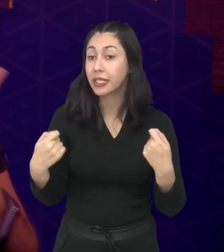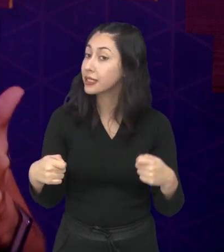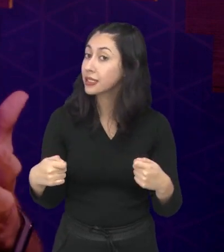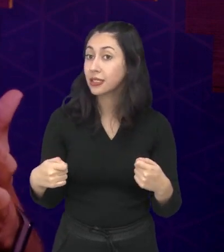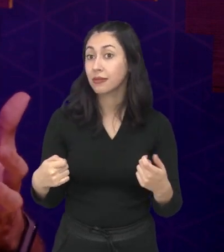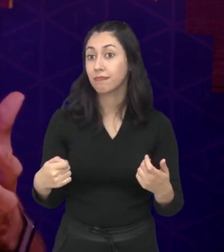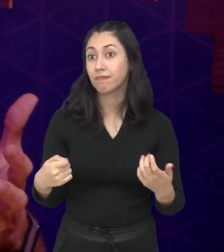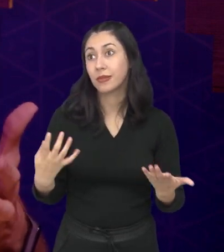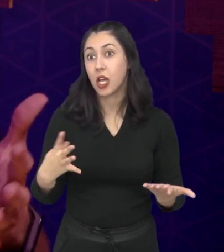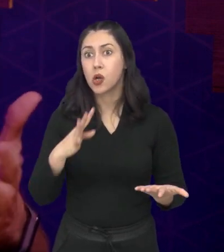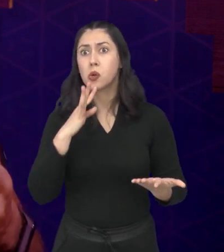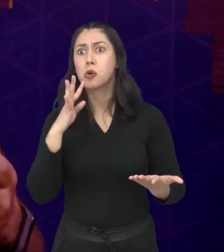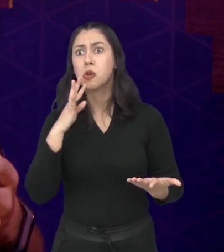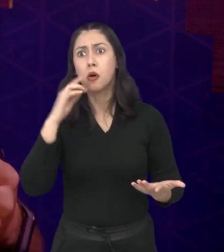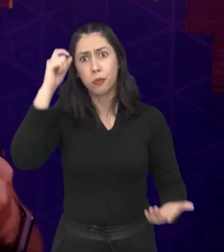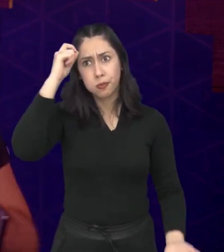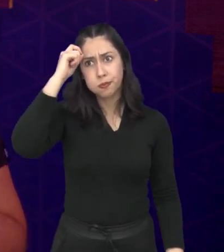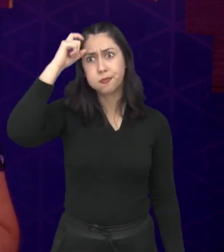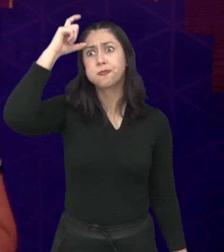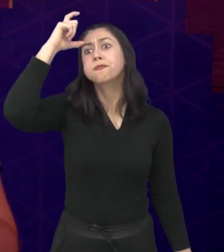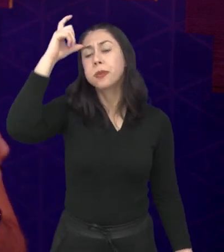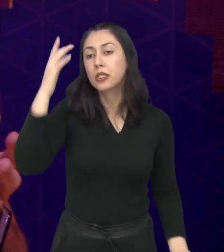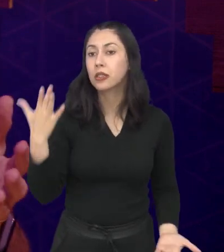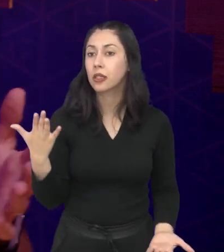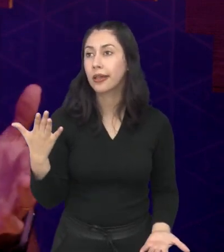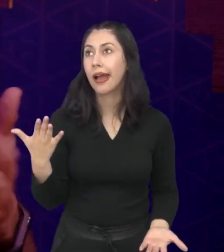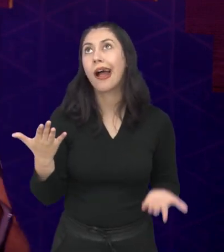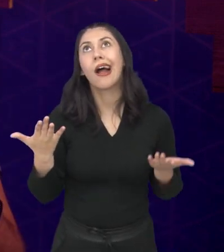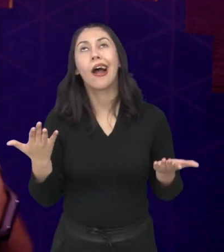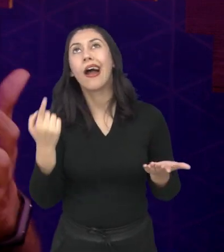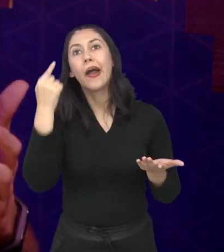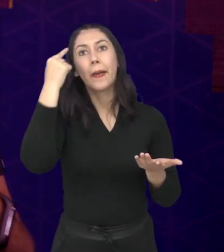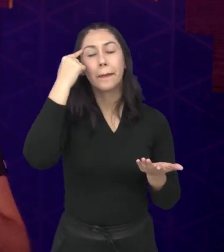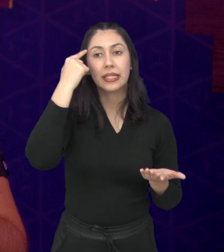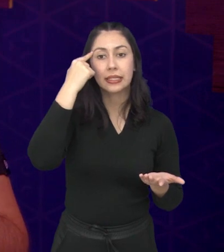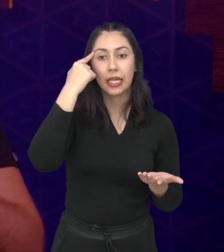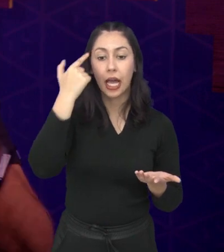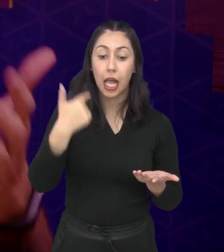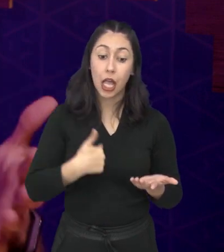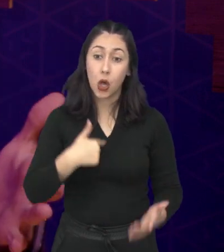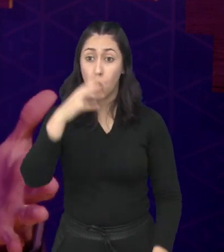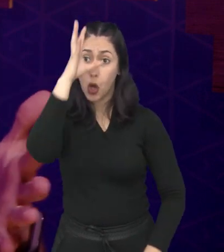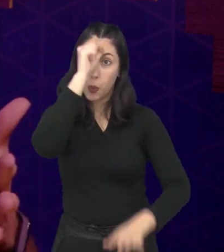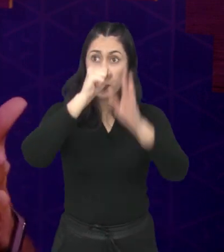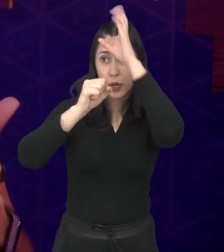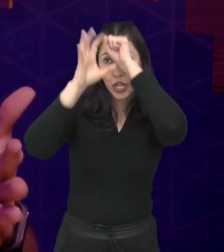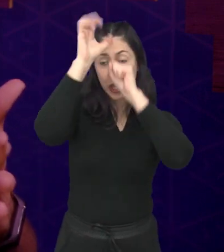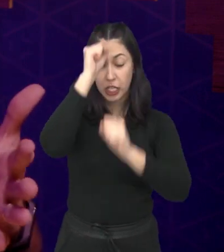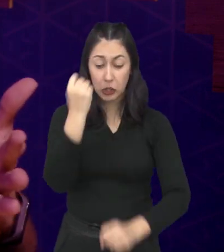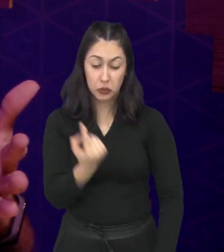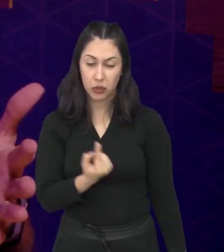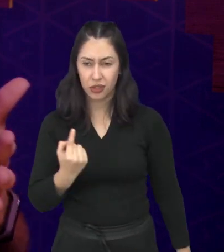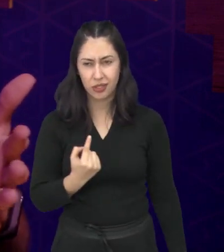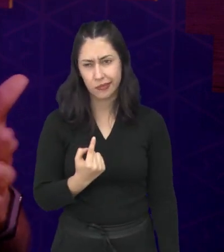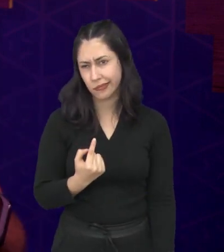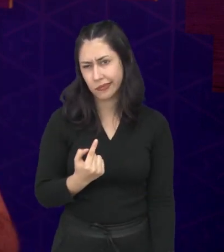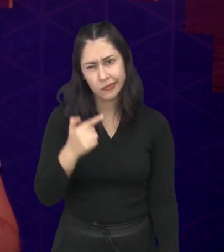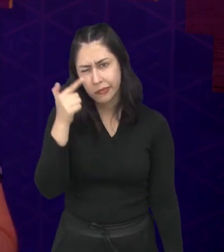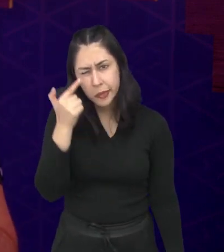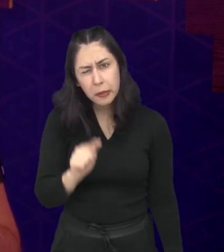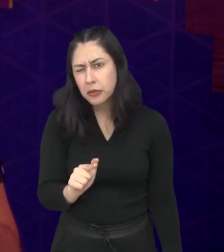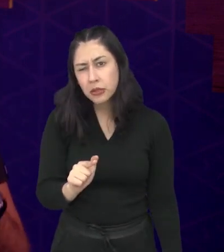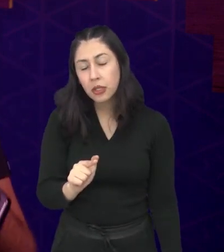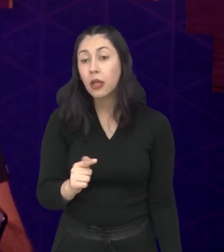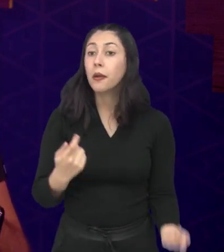ter conhecimento na vida. Não adianta a gente achar que a gente vai aprender tudo sozinho, que a gente não vai, né?